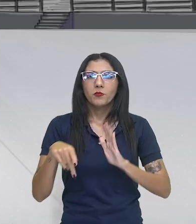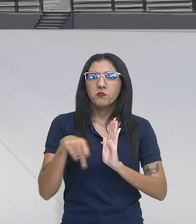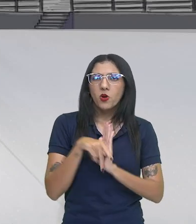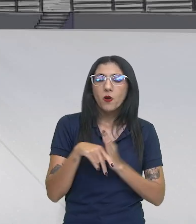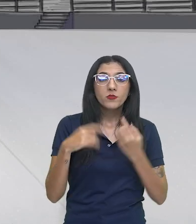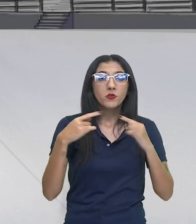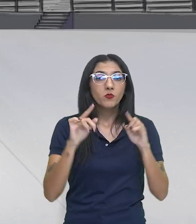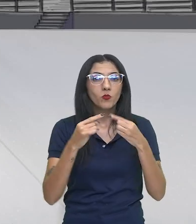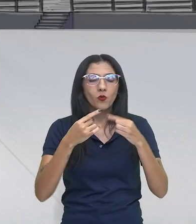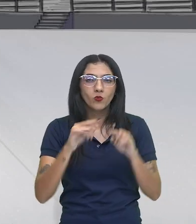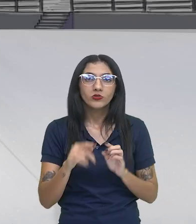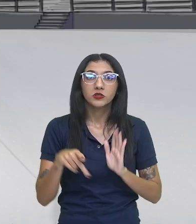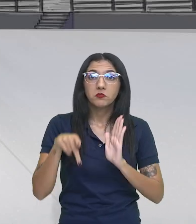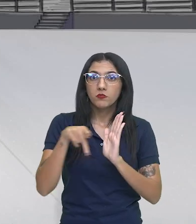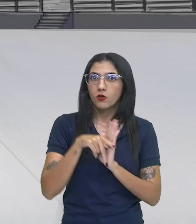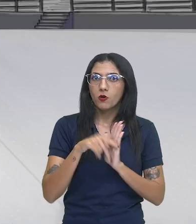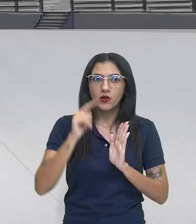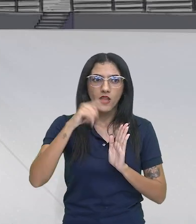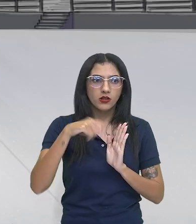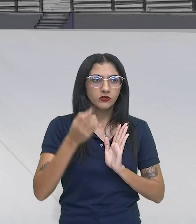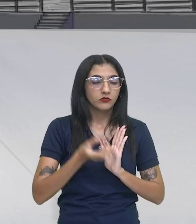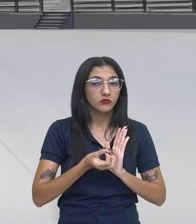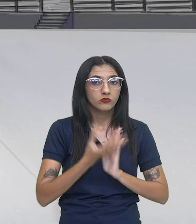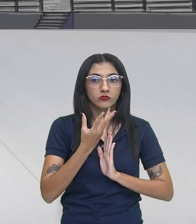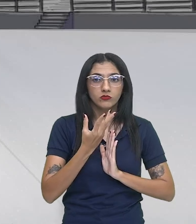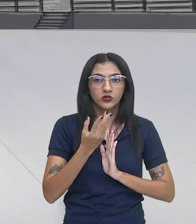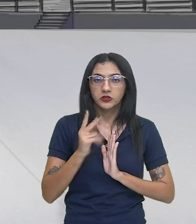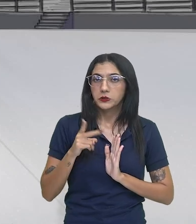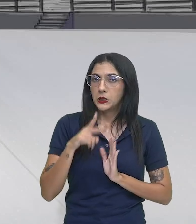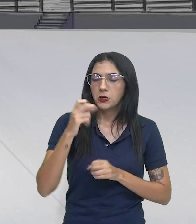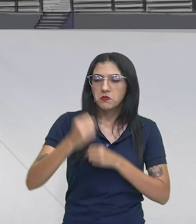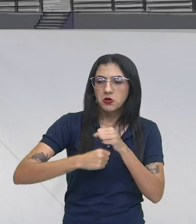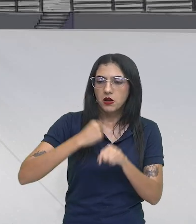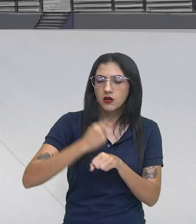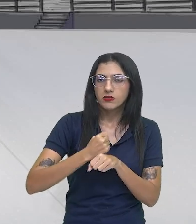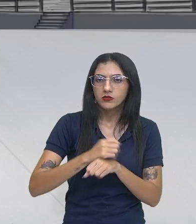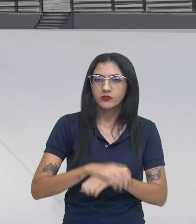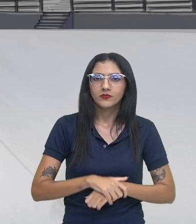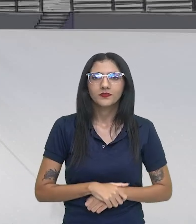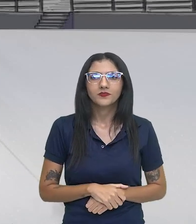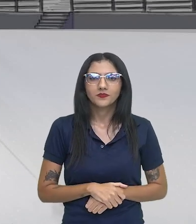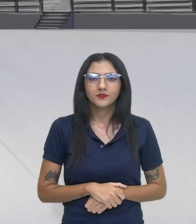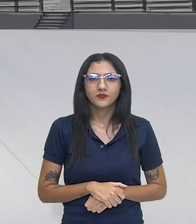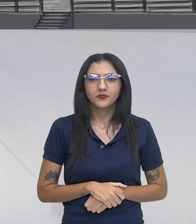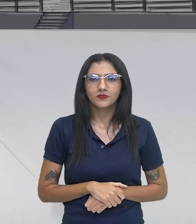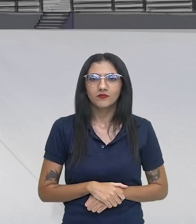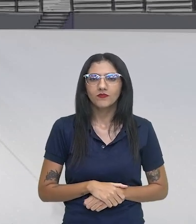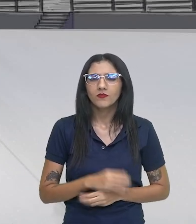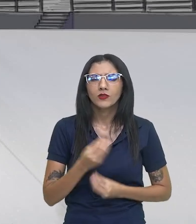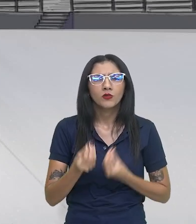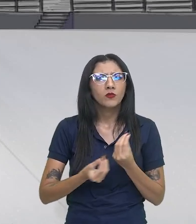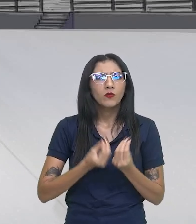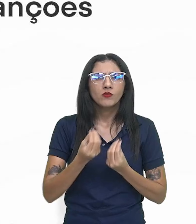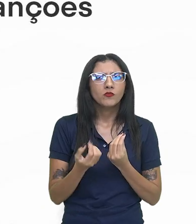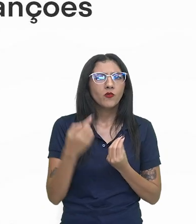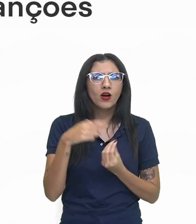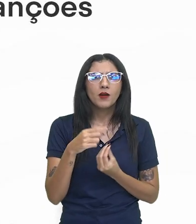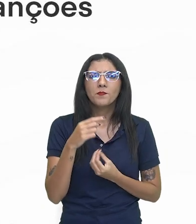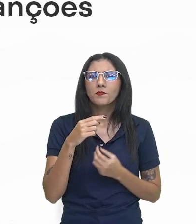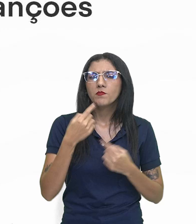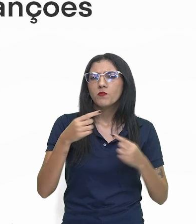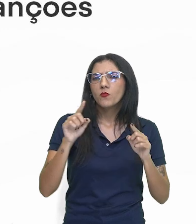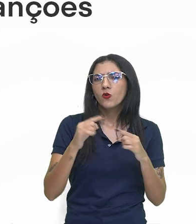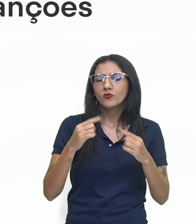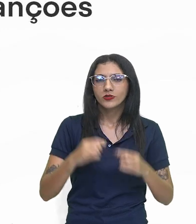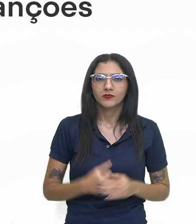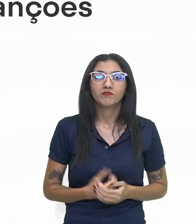suas músicas que são originais ano após ano, ok? Como é que se dá essa música, então? Vamos ver. A